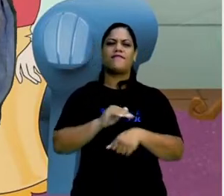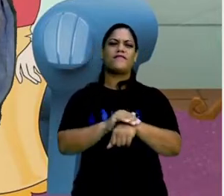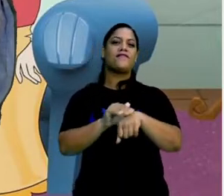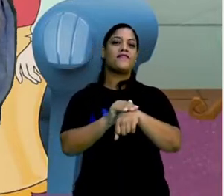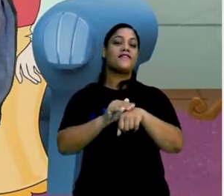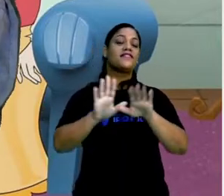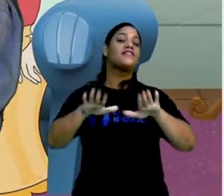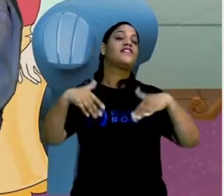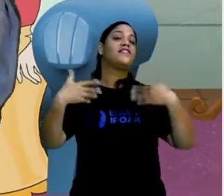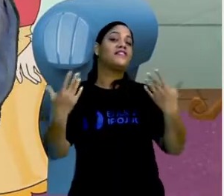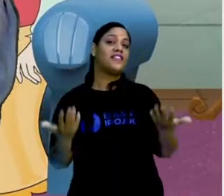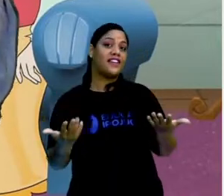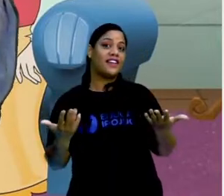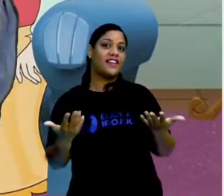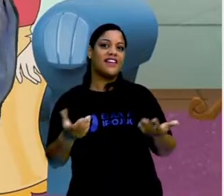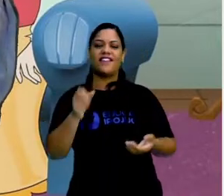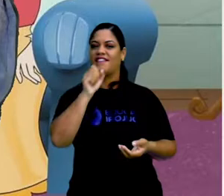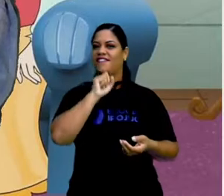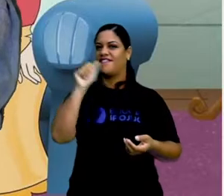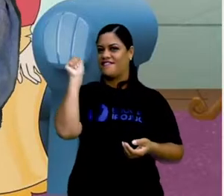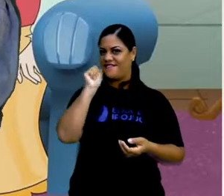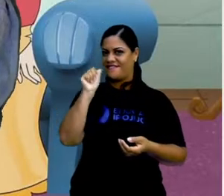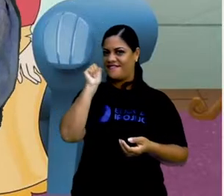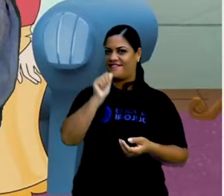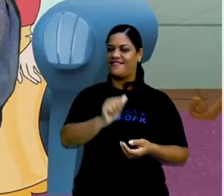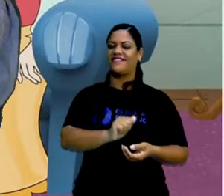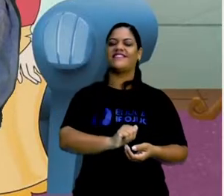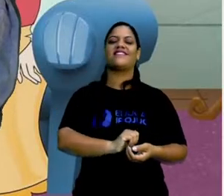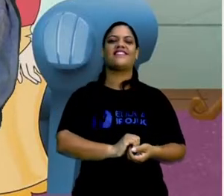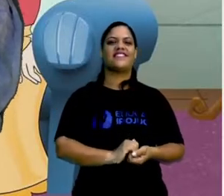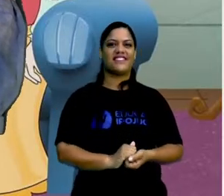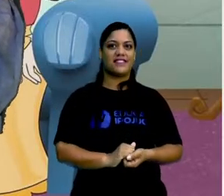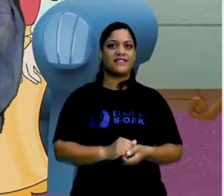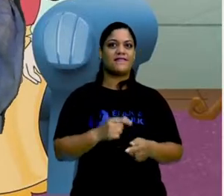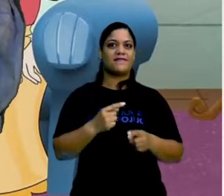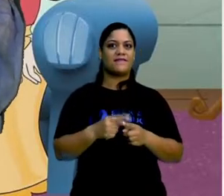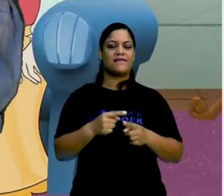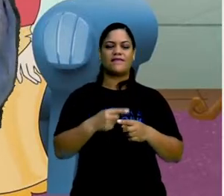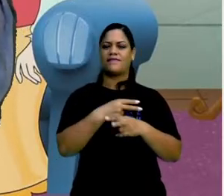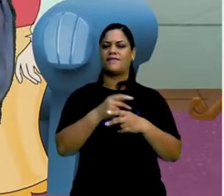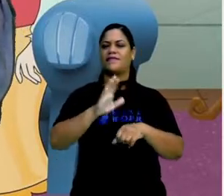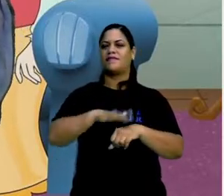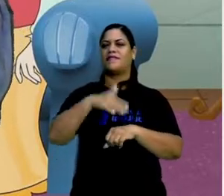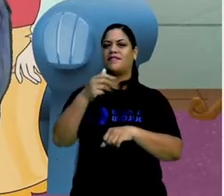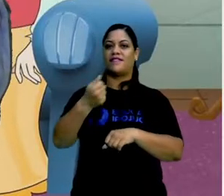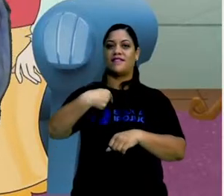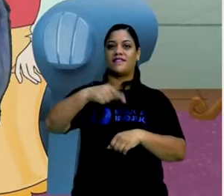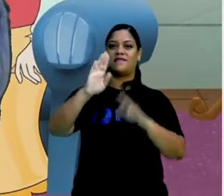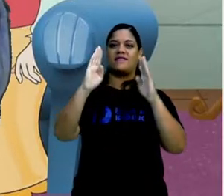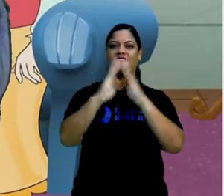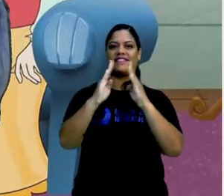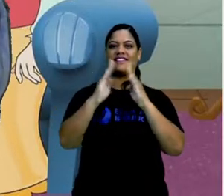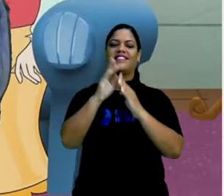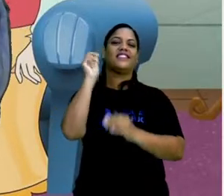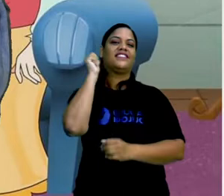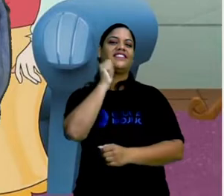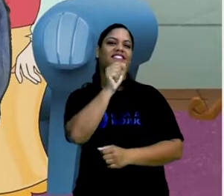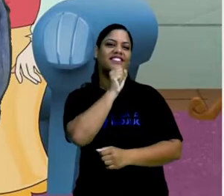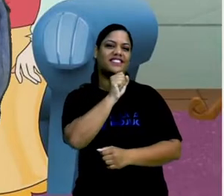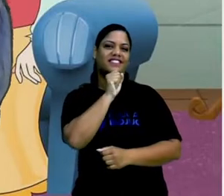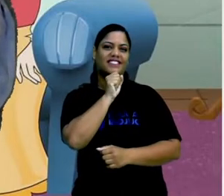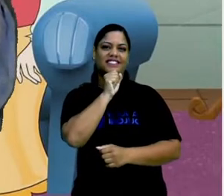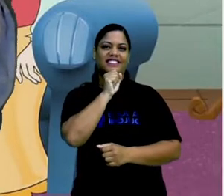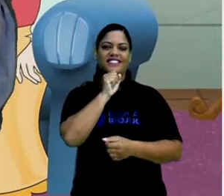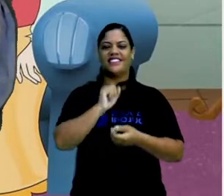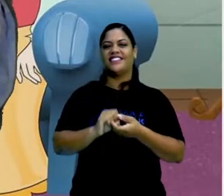conversar com quem, leiturinha? Com a vovó. Com a vovó. Porque não tem coisa melhor da gente ir para casa de vovó,